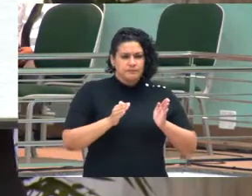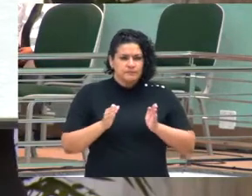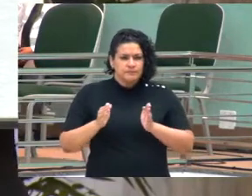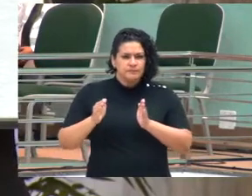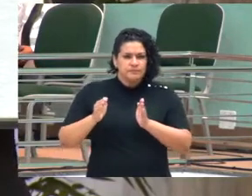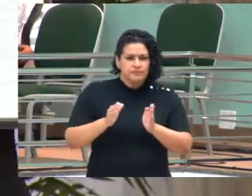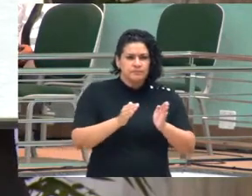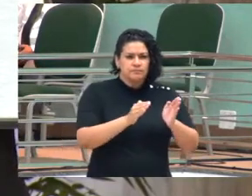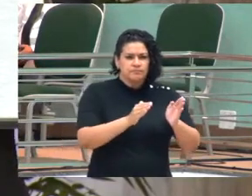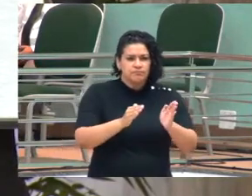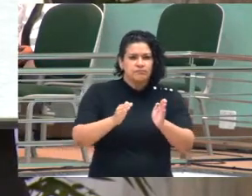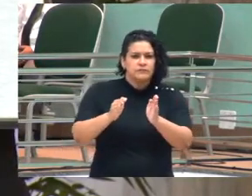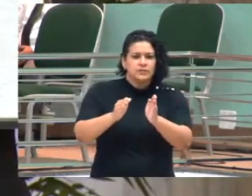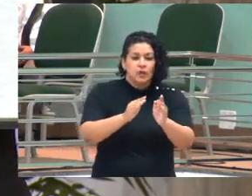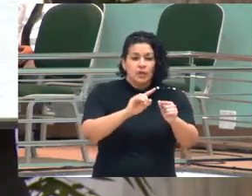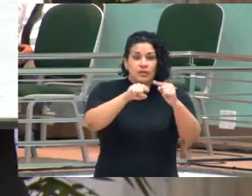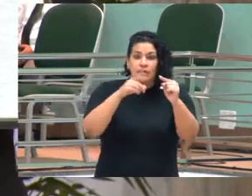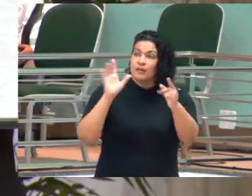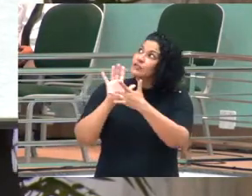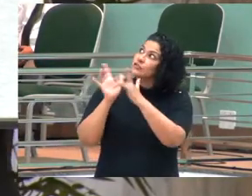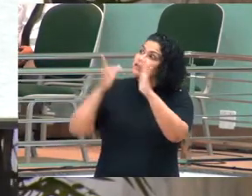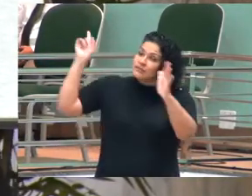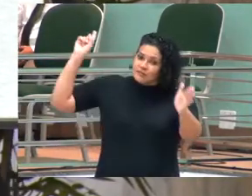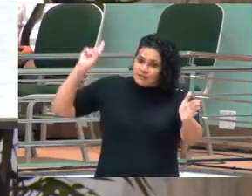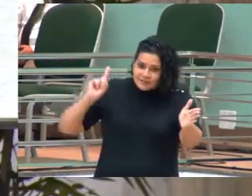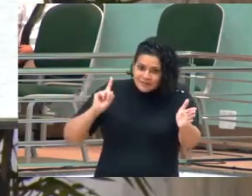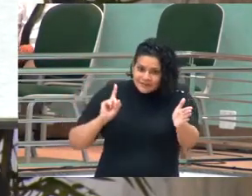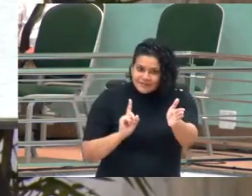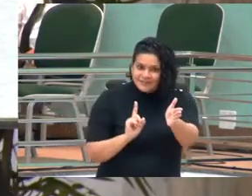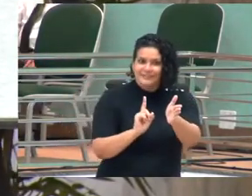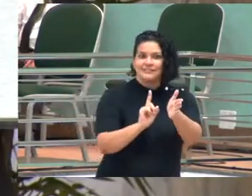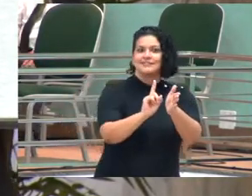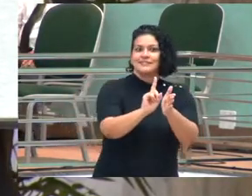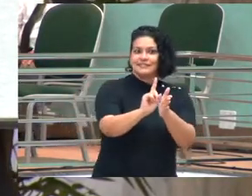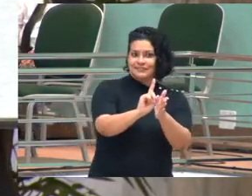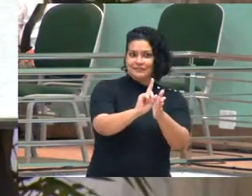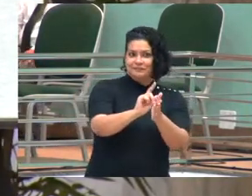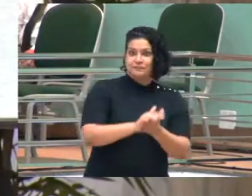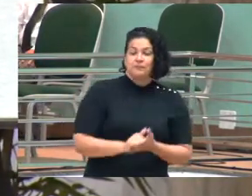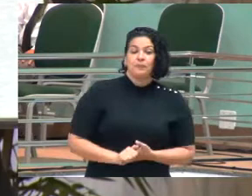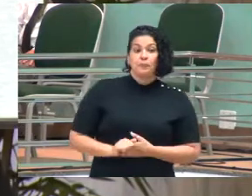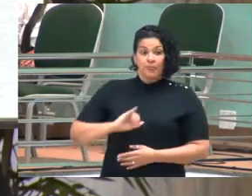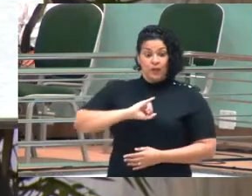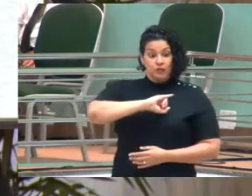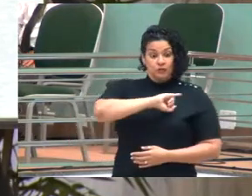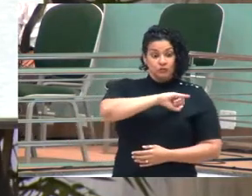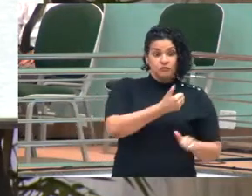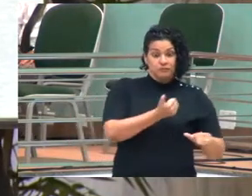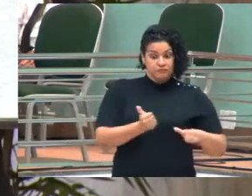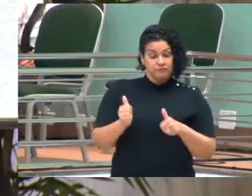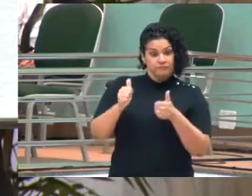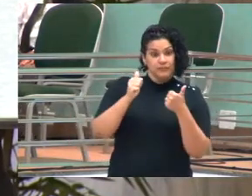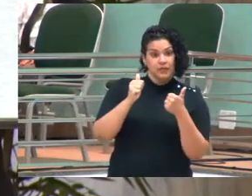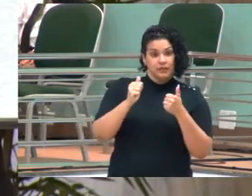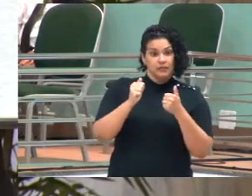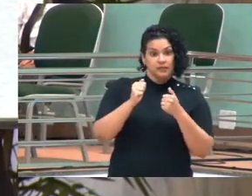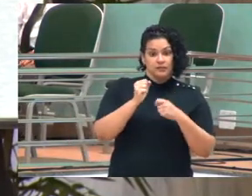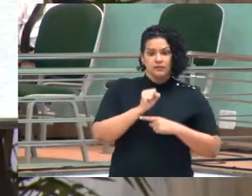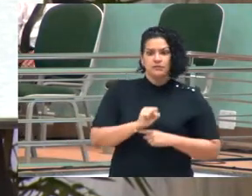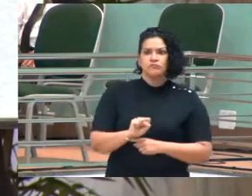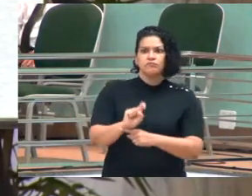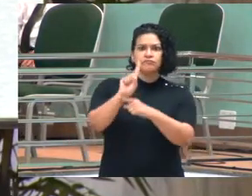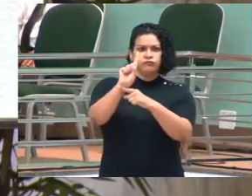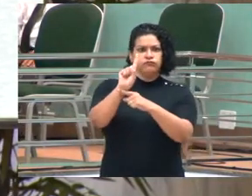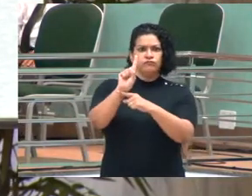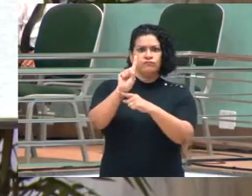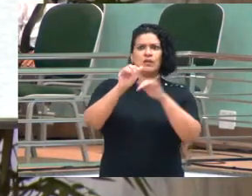Senhor, endireitai as suas veredas. Apareceu João Batista no deserto, pregando o